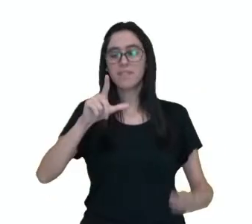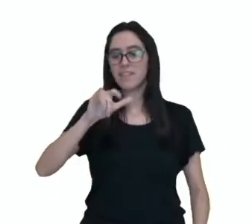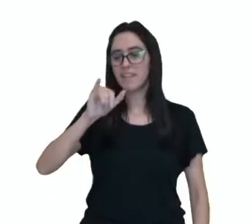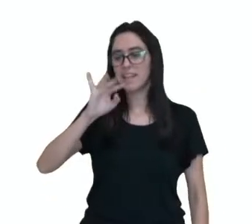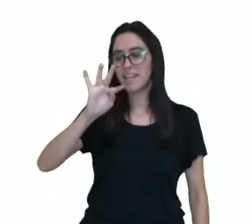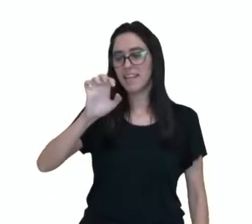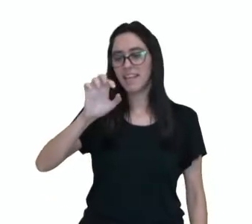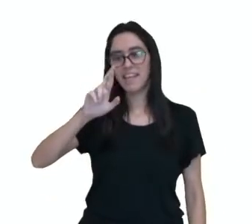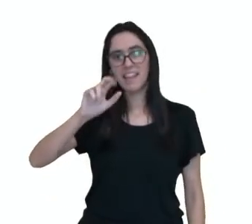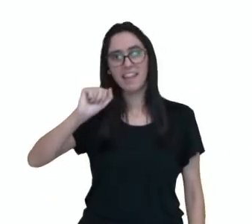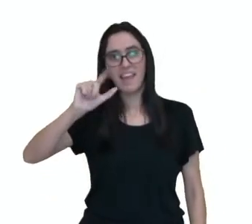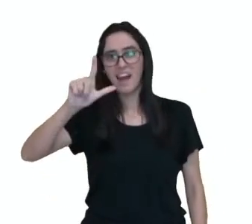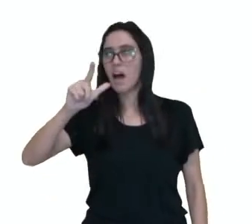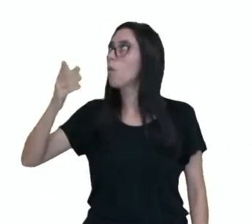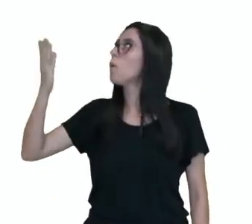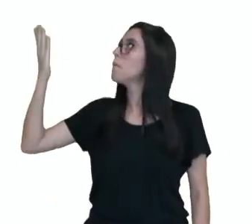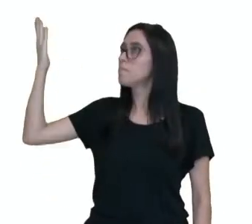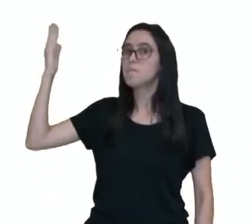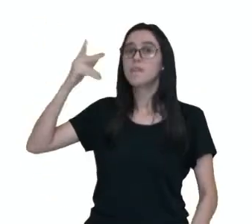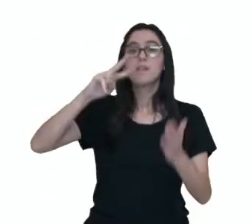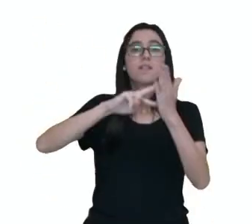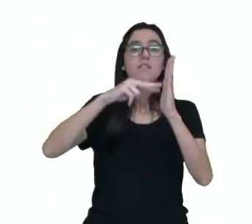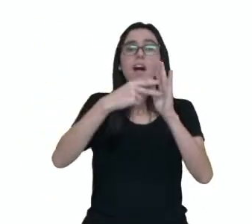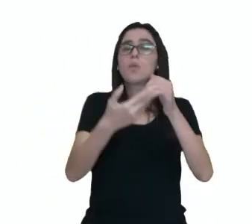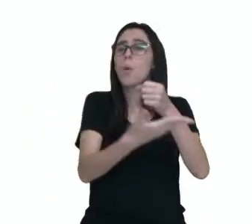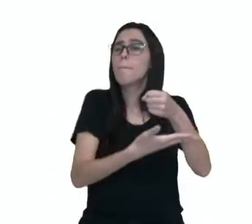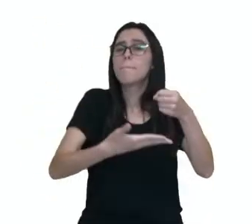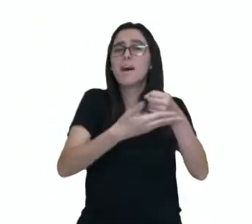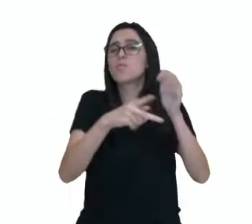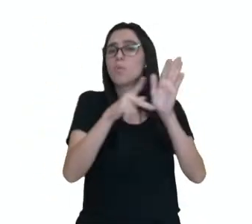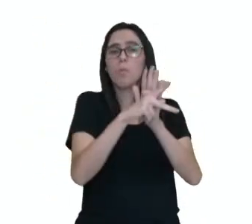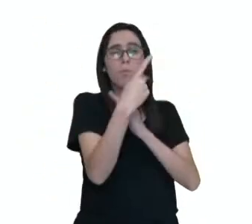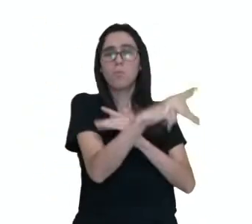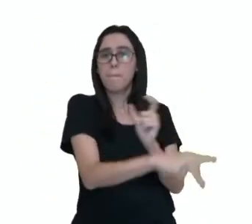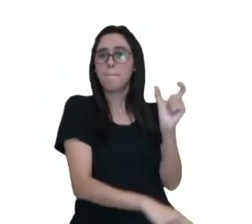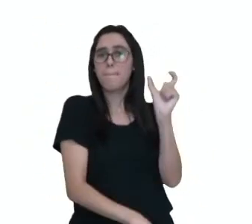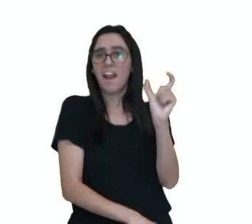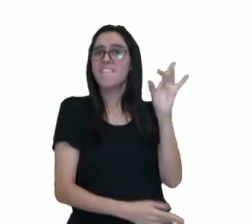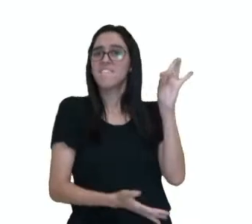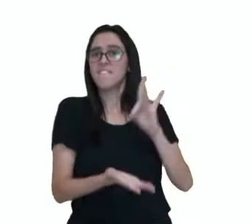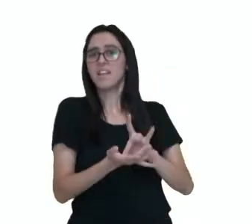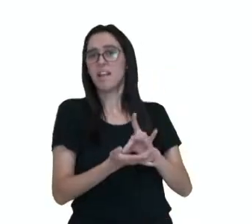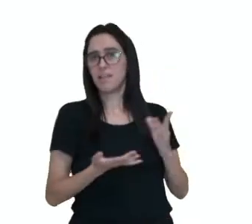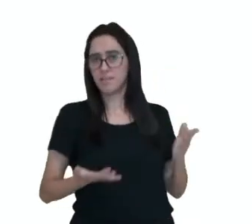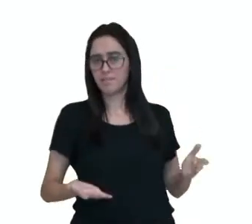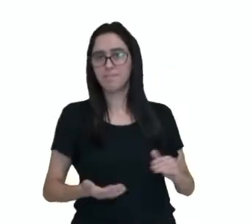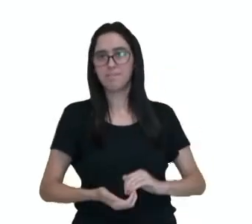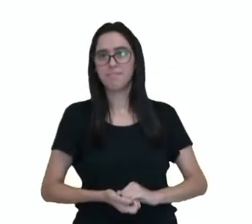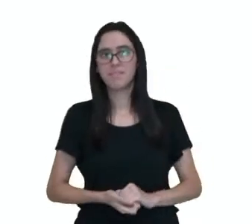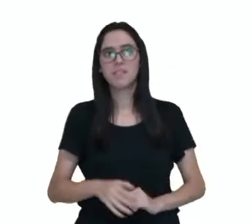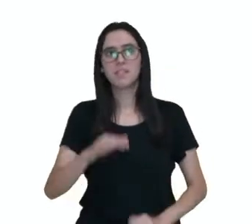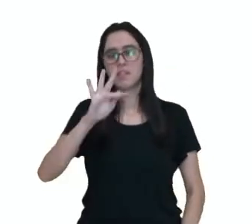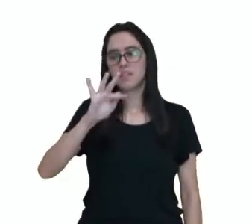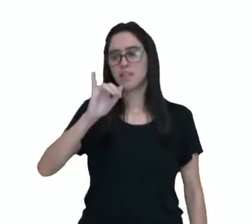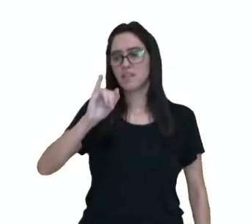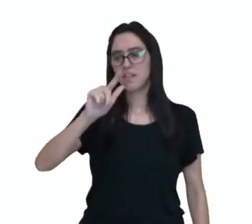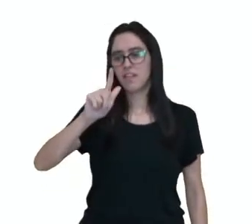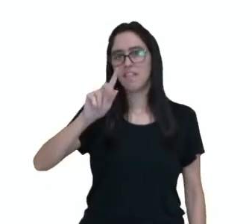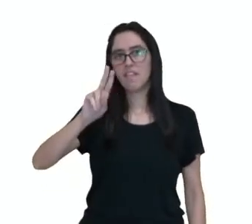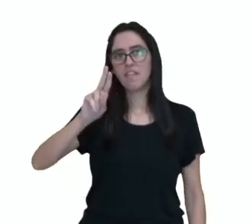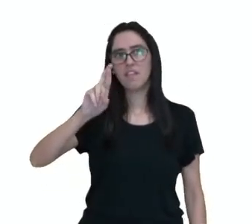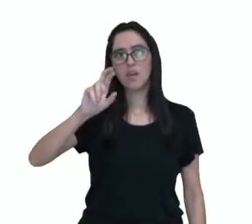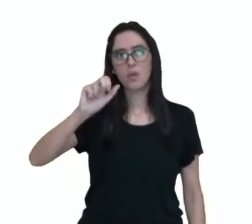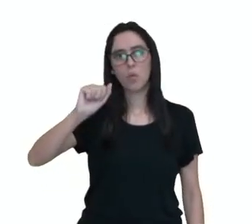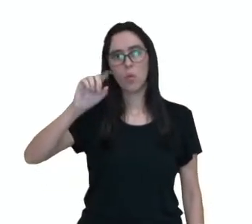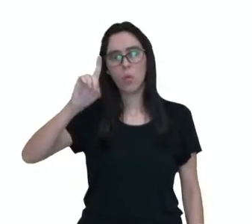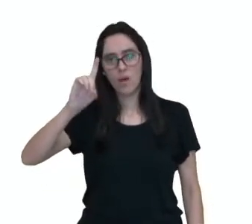ser tomado como sentido básico e usual da palavra ou expressão. O sentido figurado, por sua vez, também